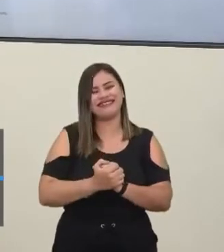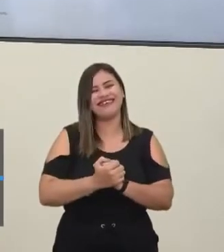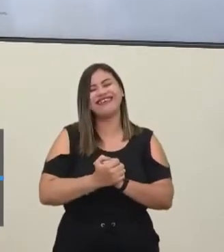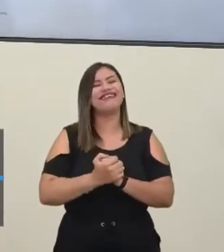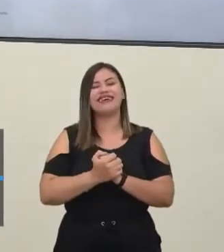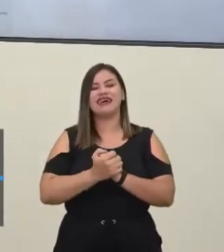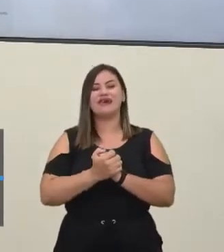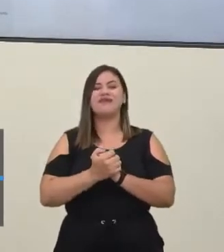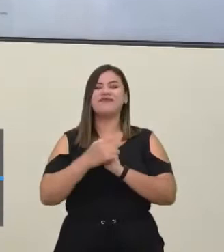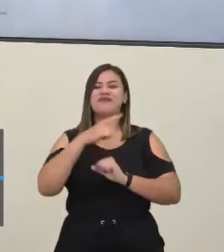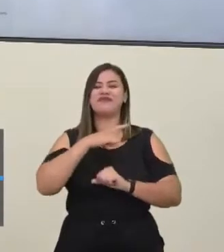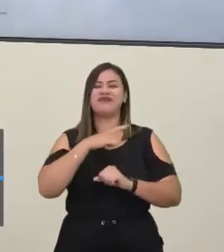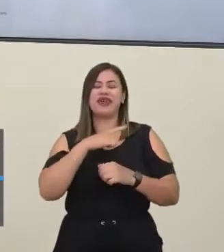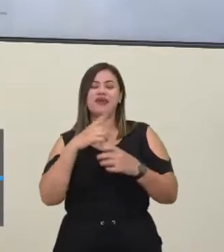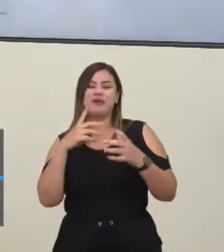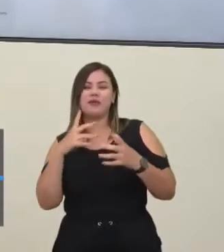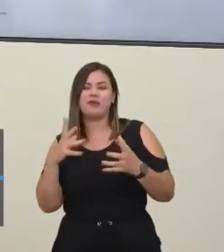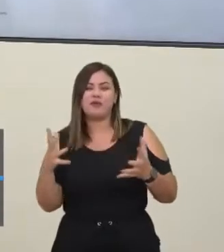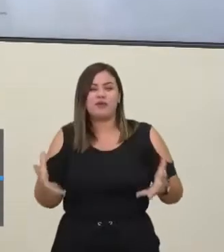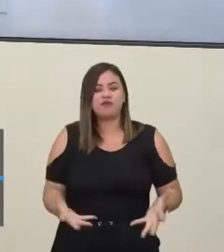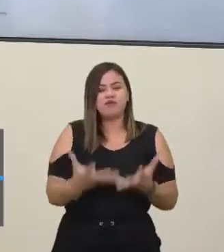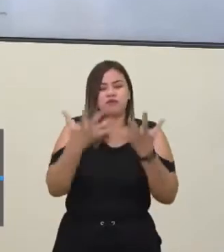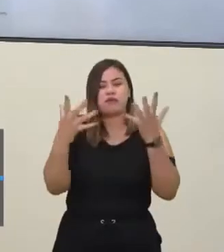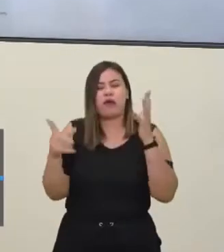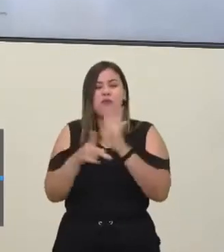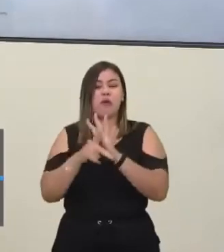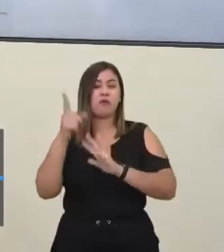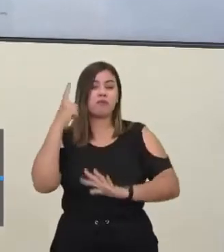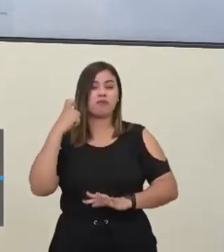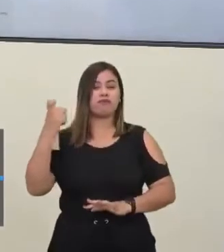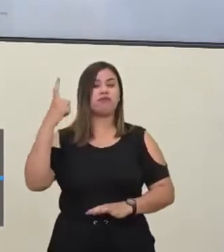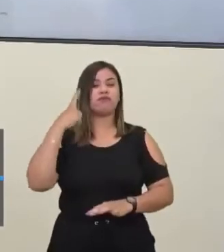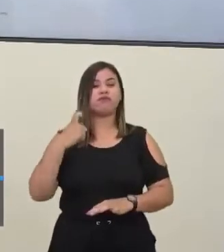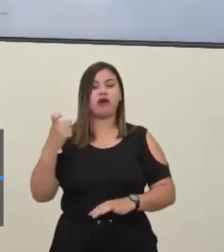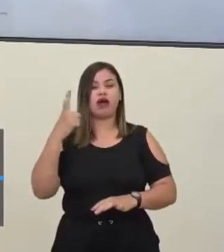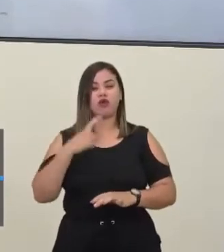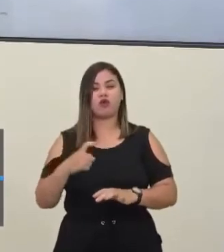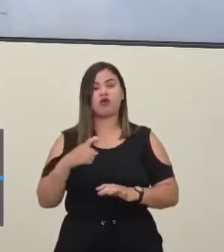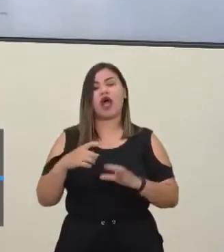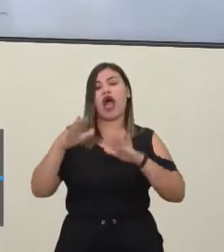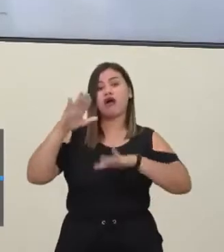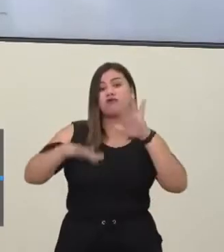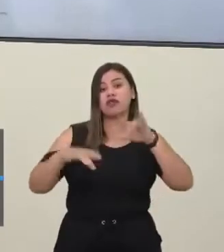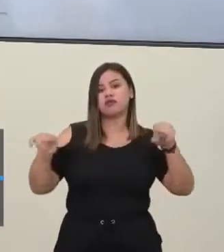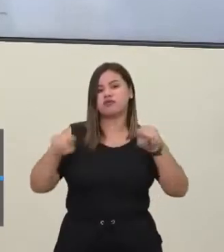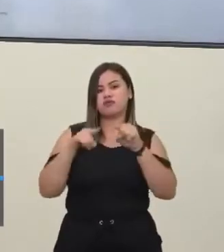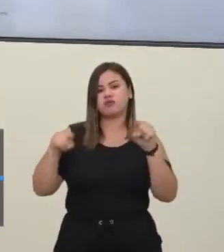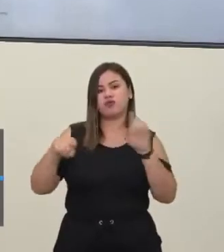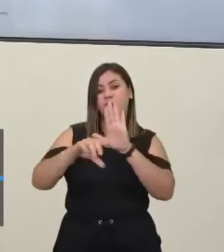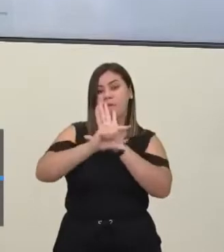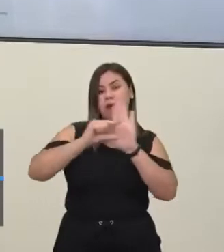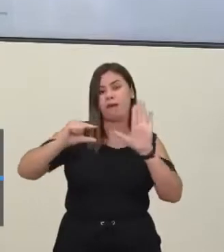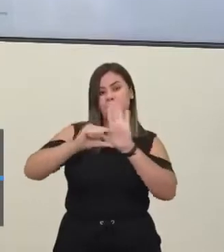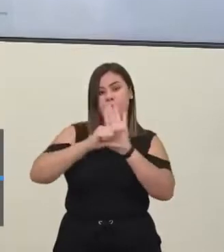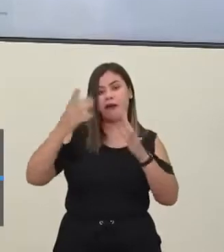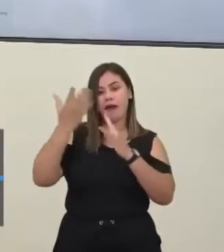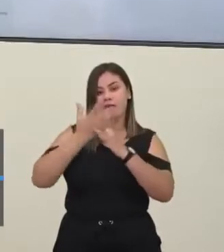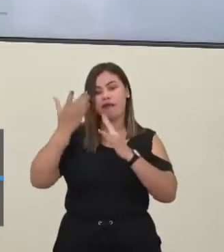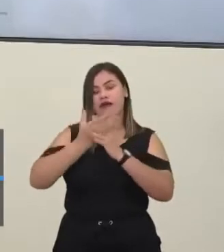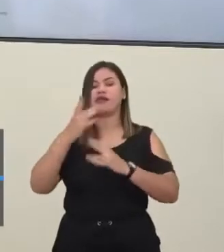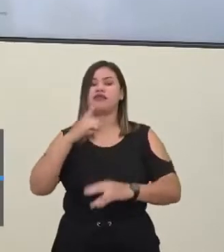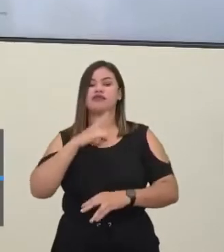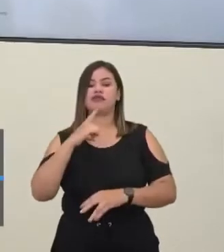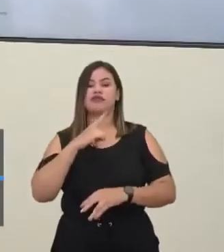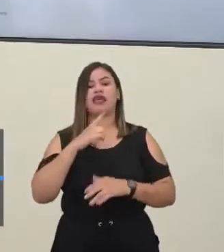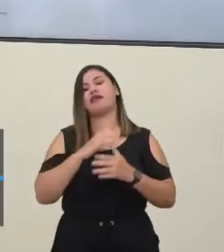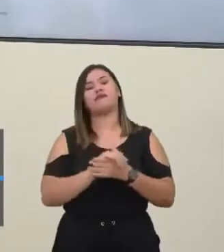aquela encorpada no som, né? E geralmente, assim, nos refrões das músicas, se vocês pegarem algumas músicas do Roberto Carlos, na época